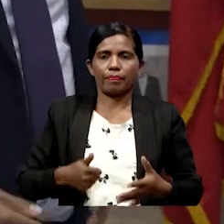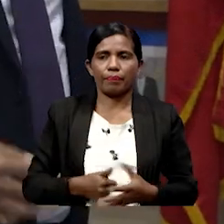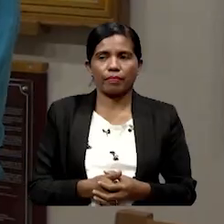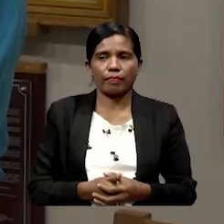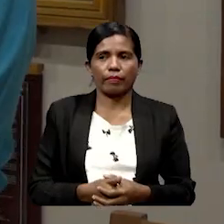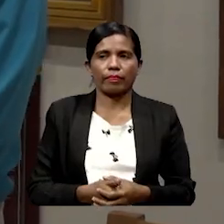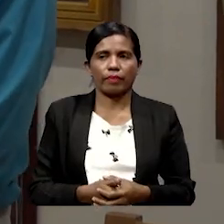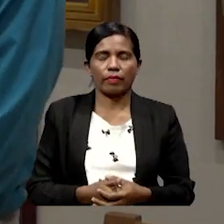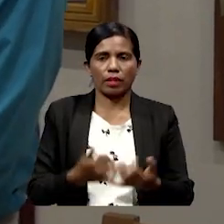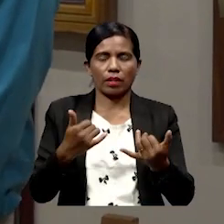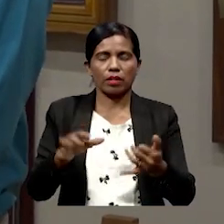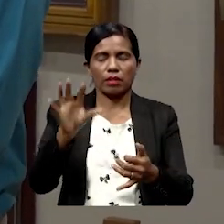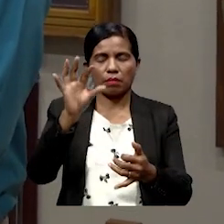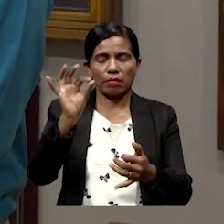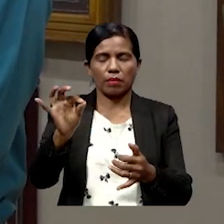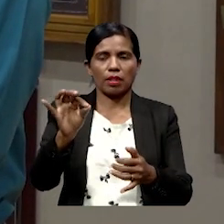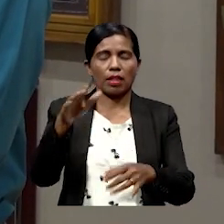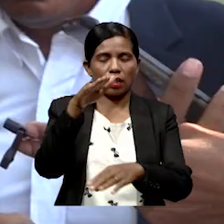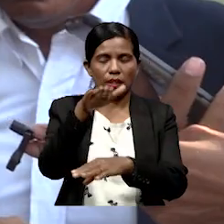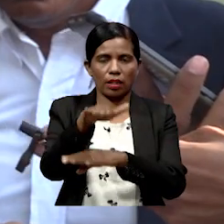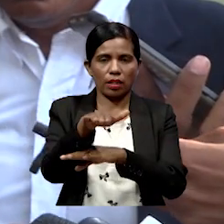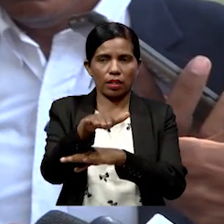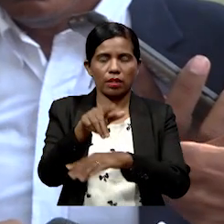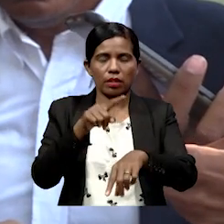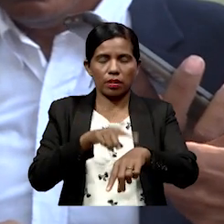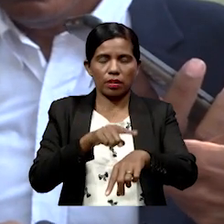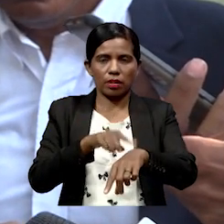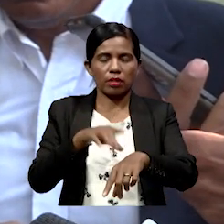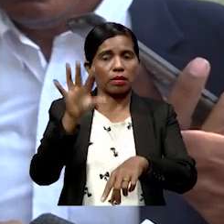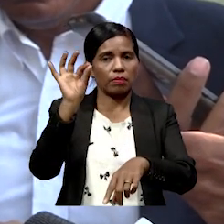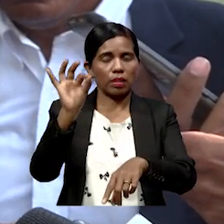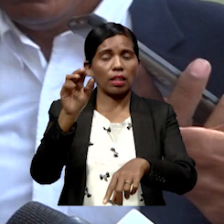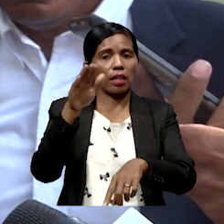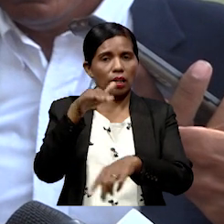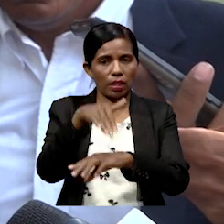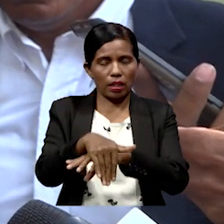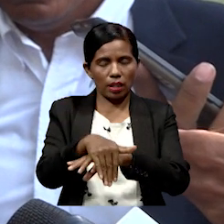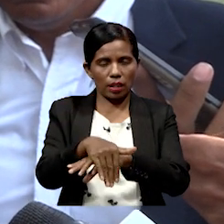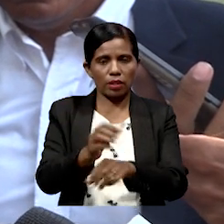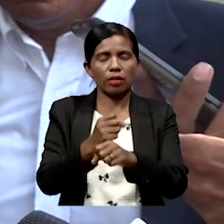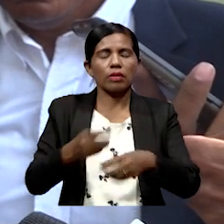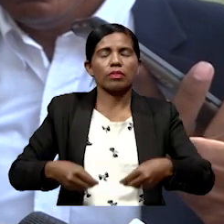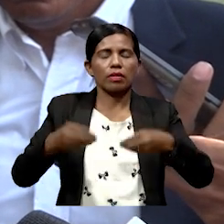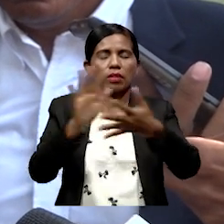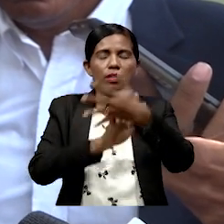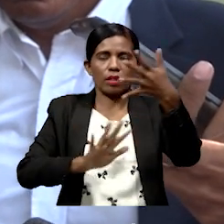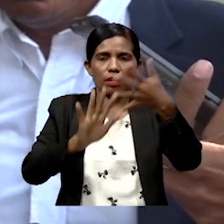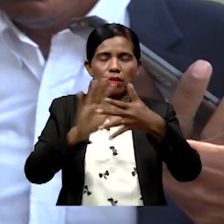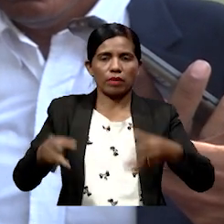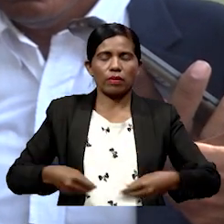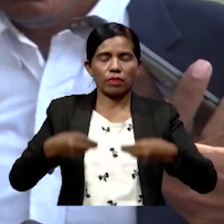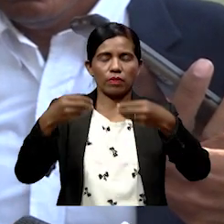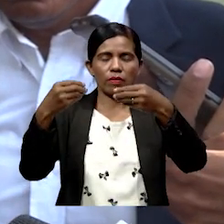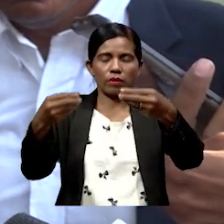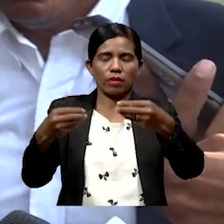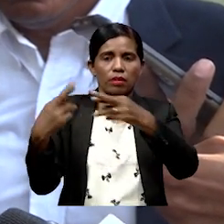até 9:30 calma, da hora de na Bama se realiza a cerimônia investidura. E a cerimônia investidura, né,